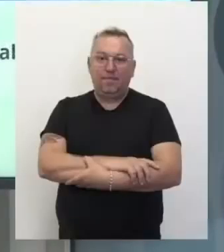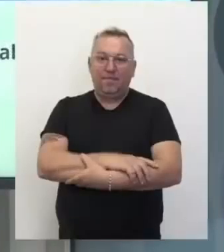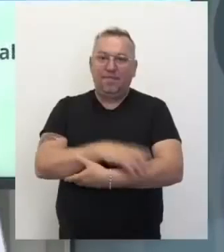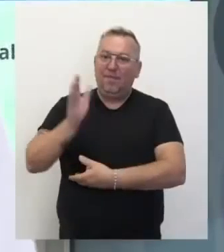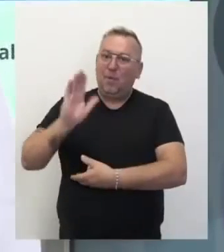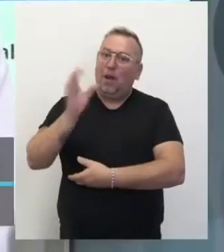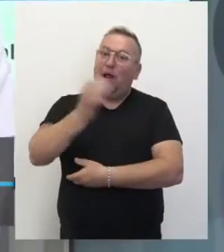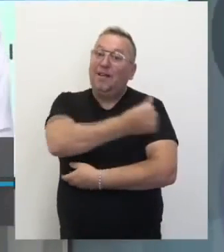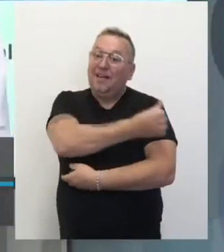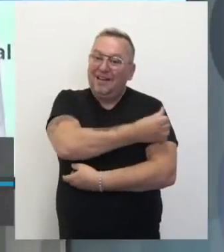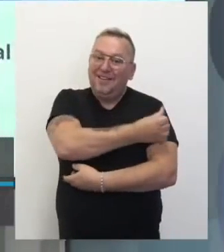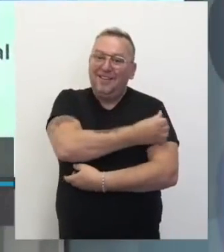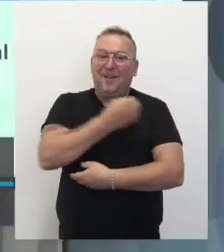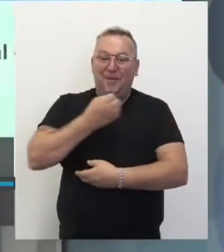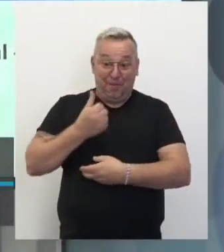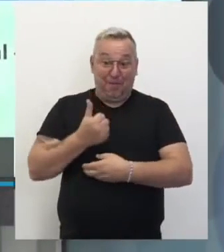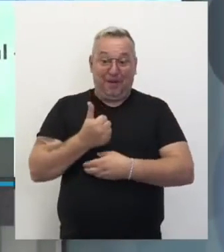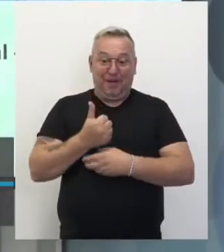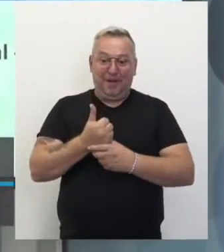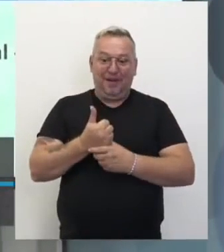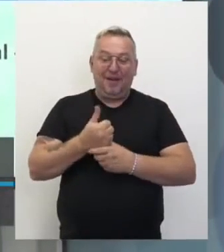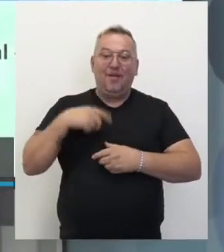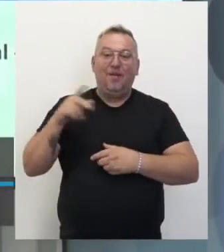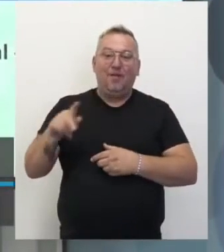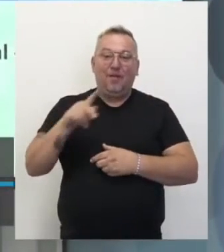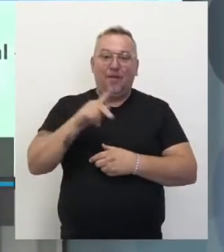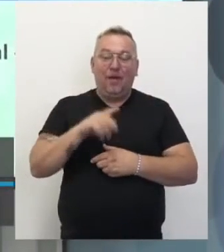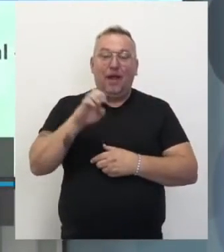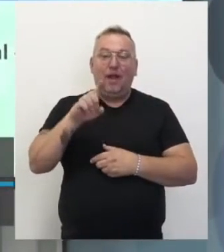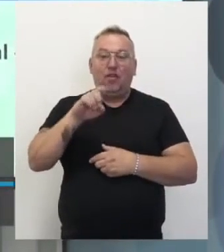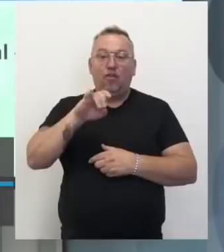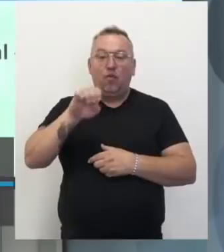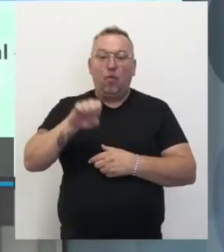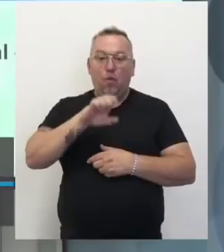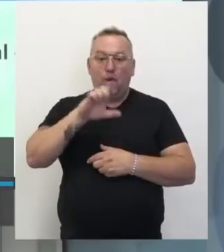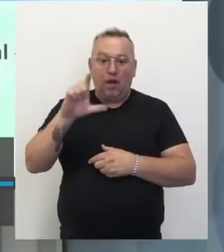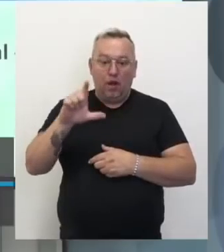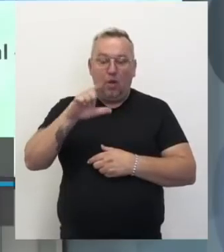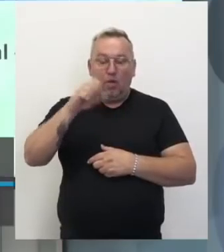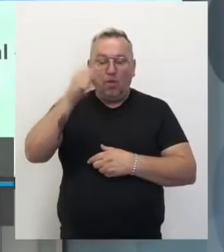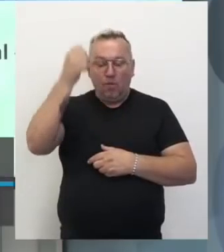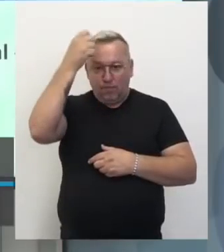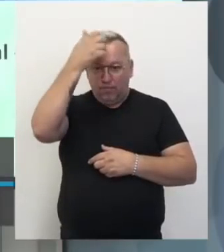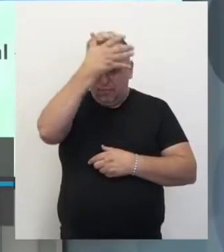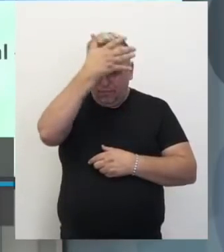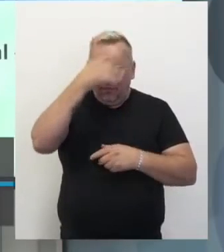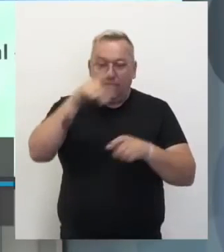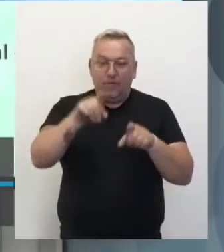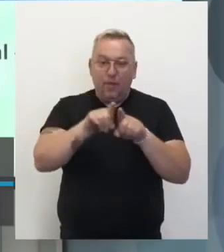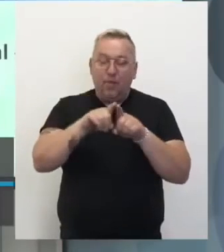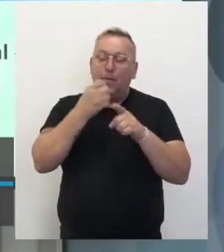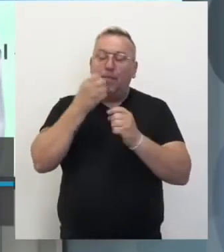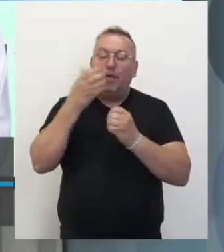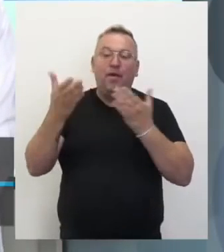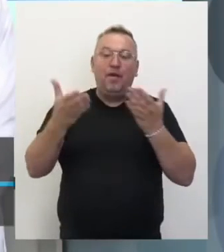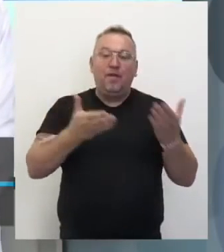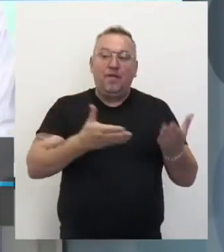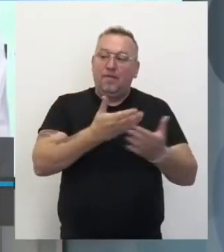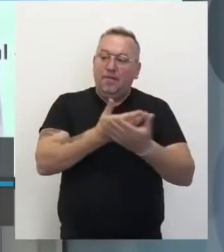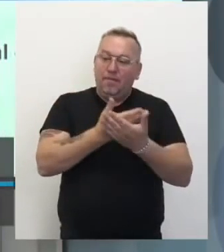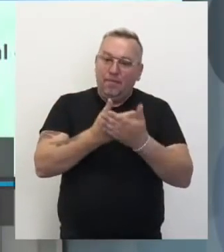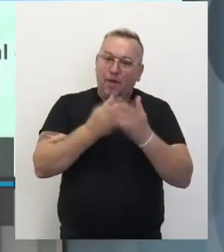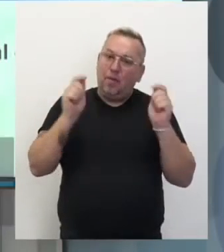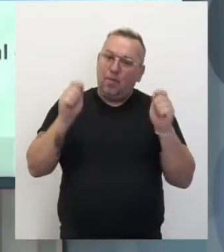Olá, sexto ano, tudo bem? Eu sou o professor Edjoel, quero dar as boas-vindas a você, estudante, aos responsáveis que possam